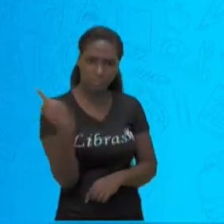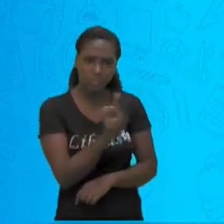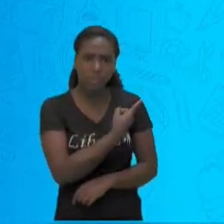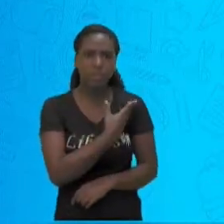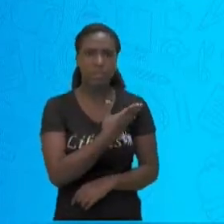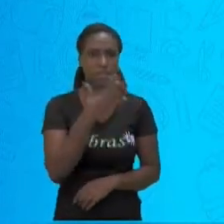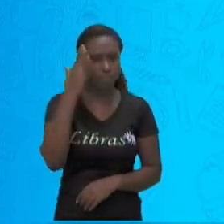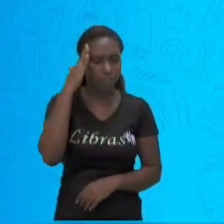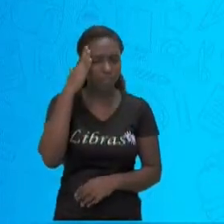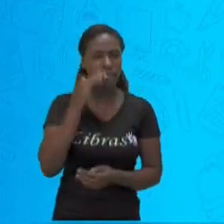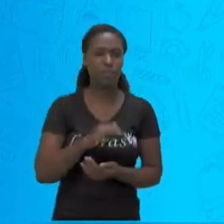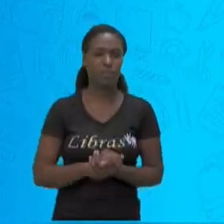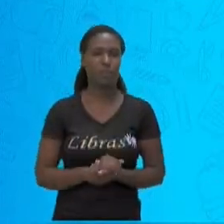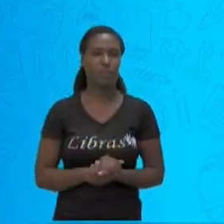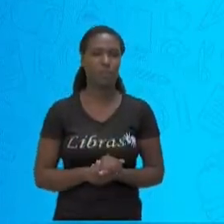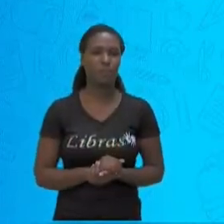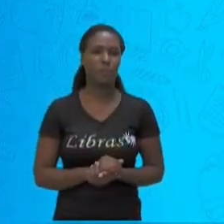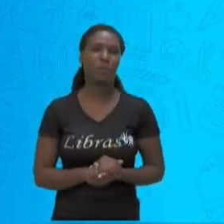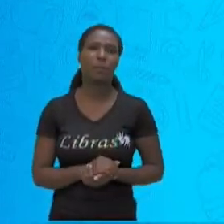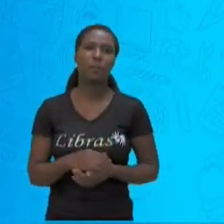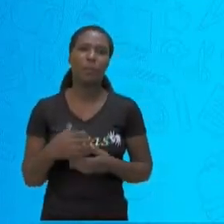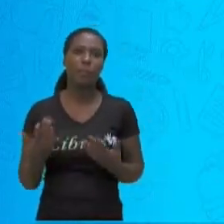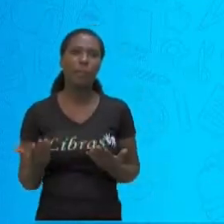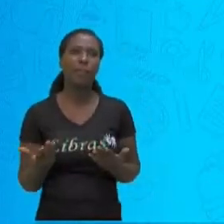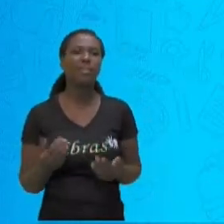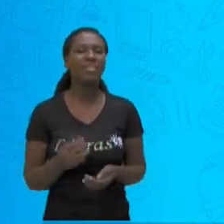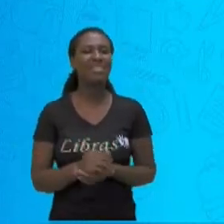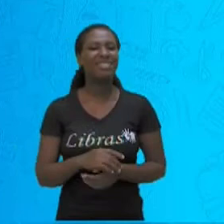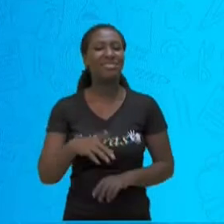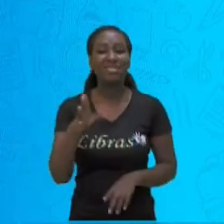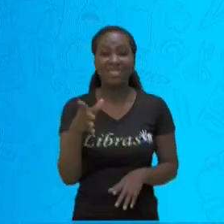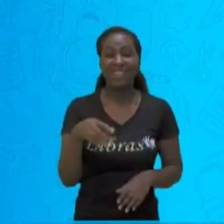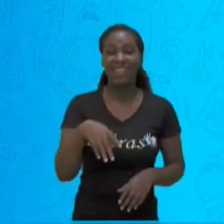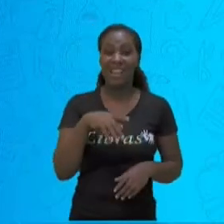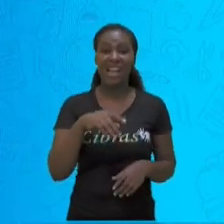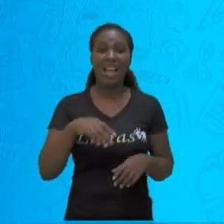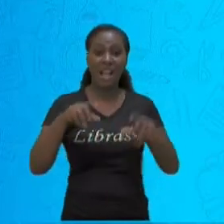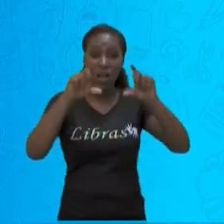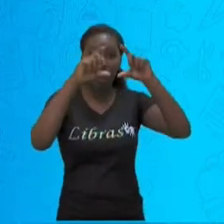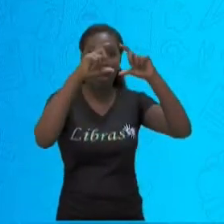Aí tem um problema sério. Alguém conhece o hino nacional?